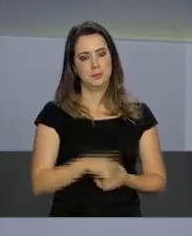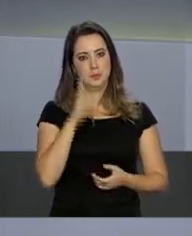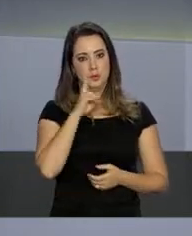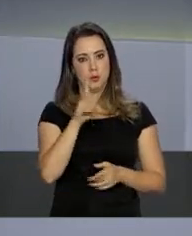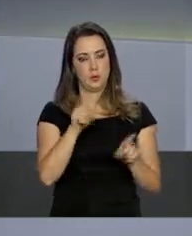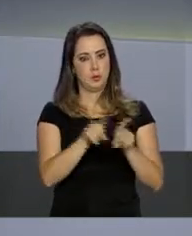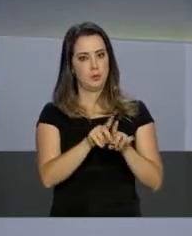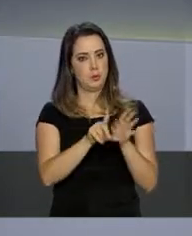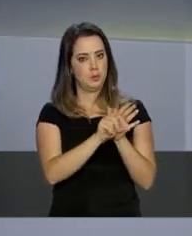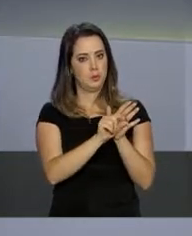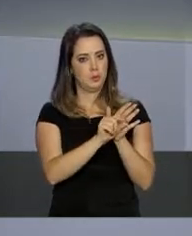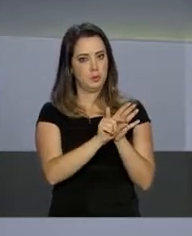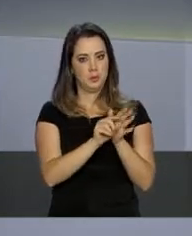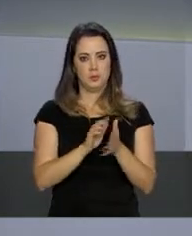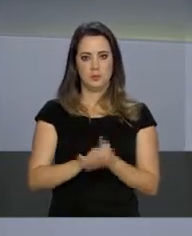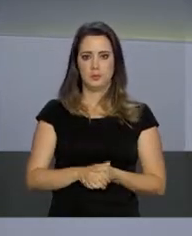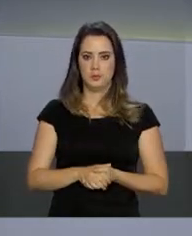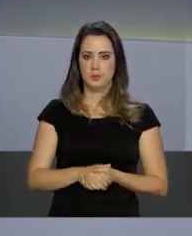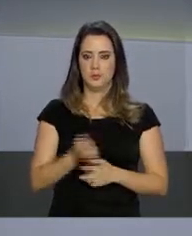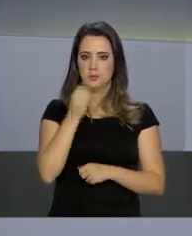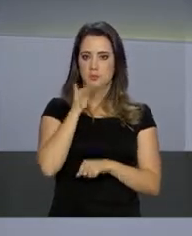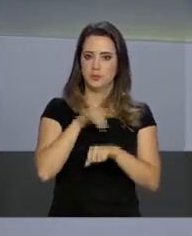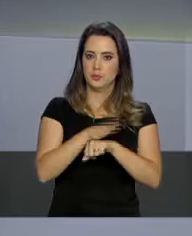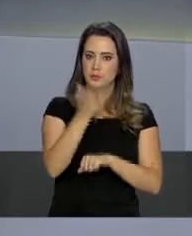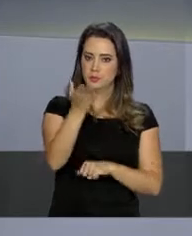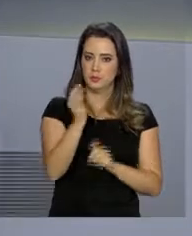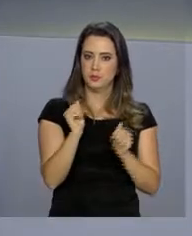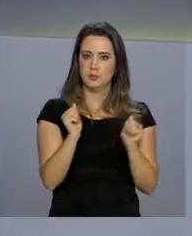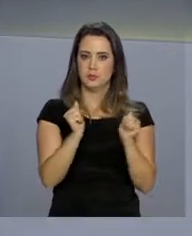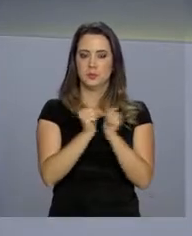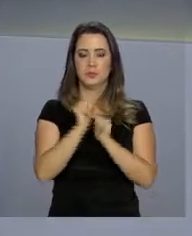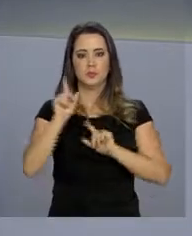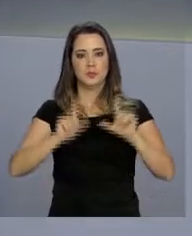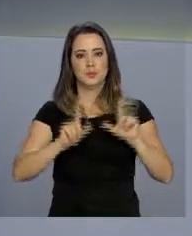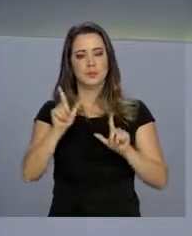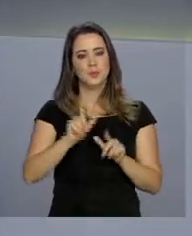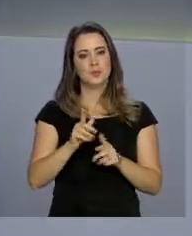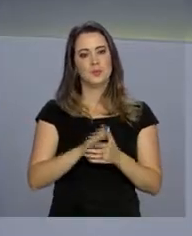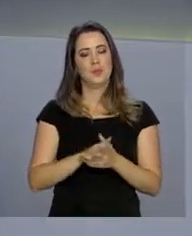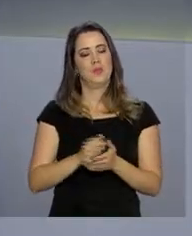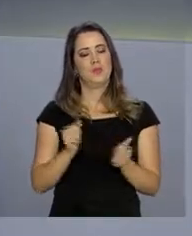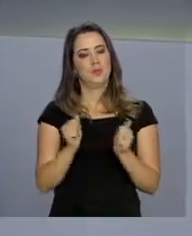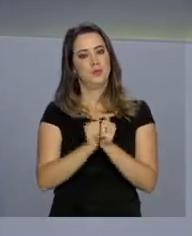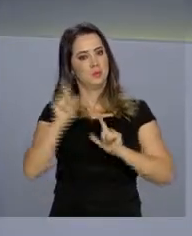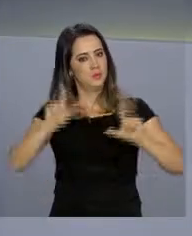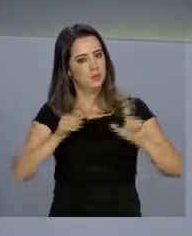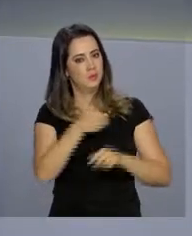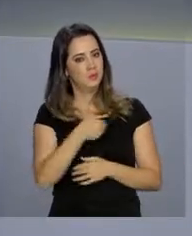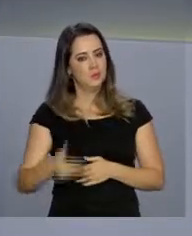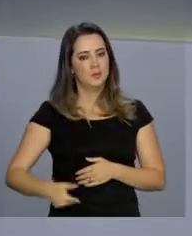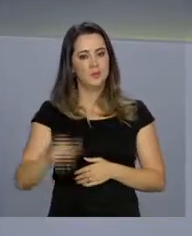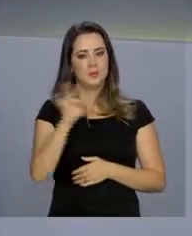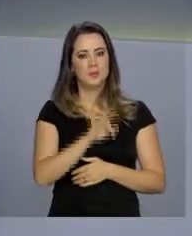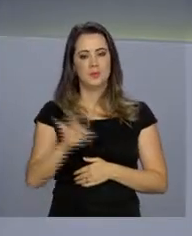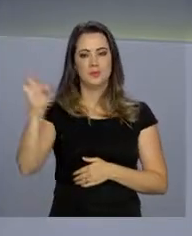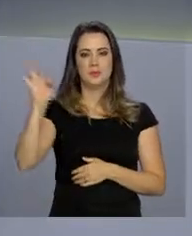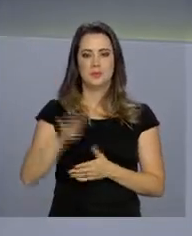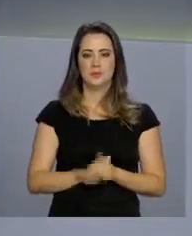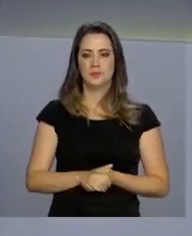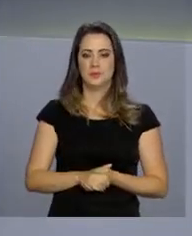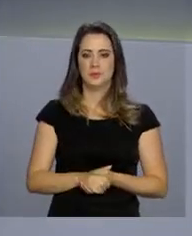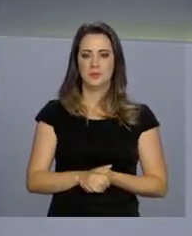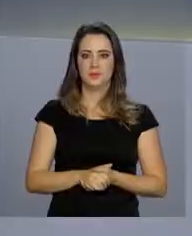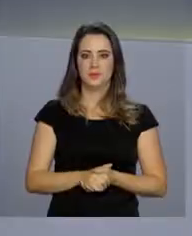acesse também o nosso perfil no twitter uma boa noite pra você e até amanhã continue com a gente aqui na nbr a tv do governo